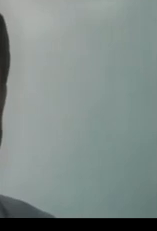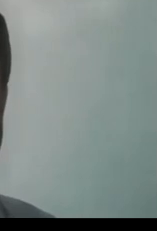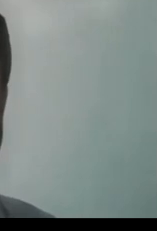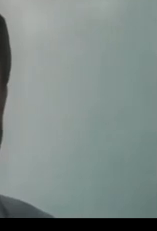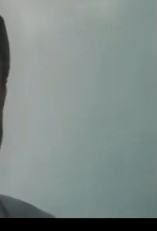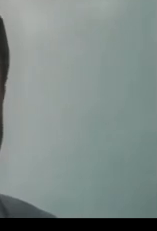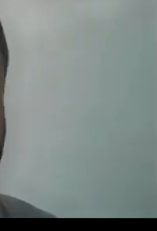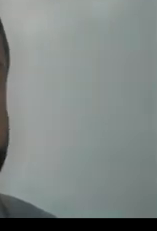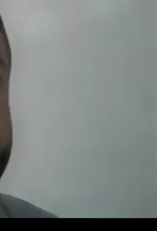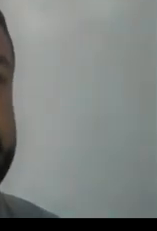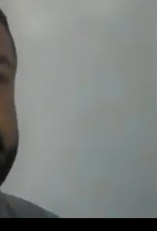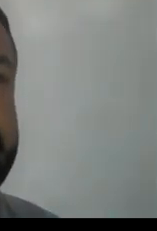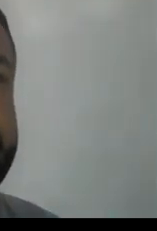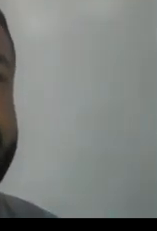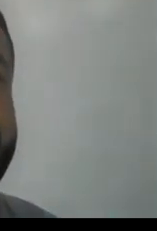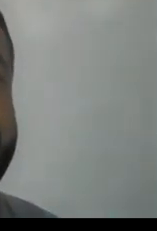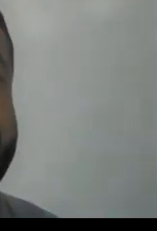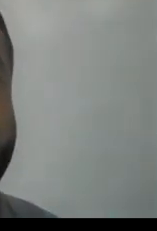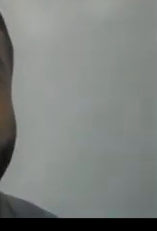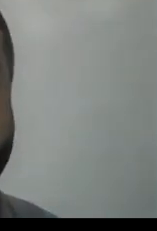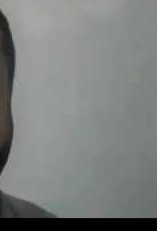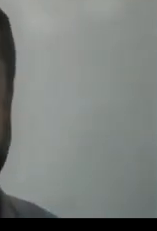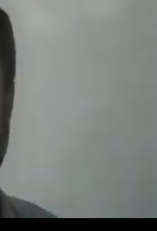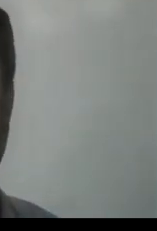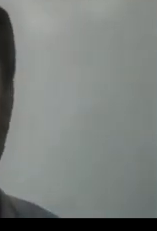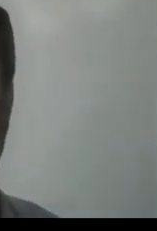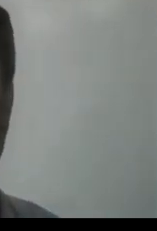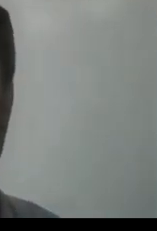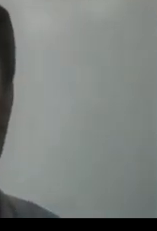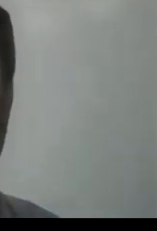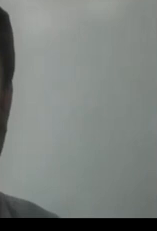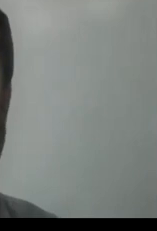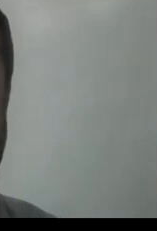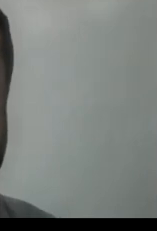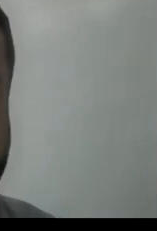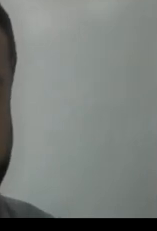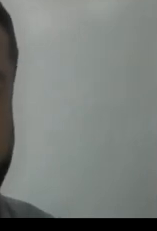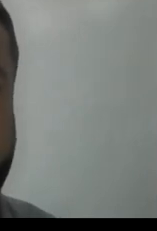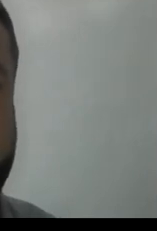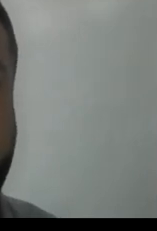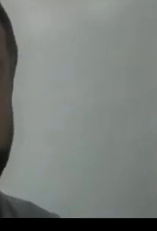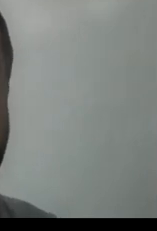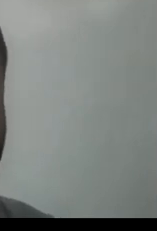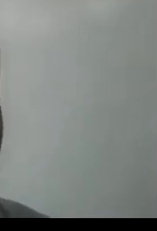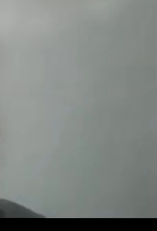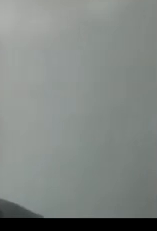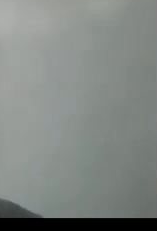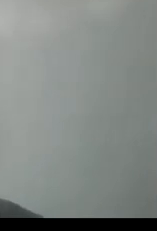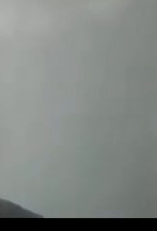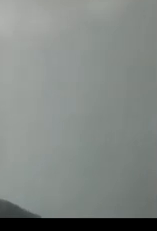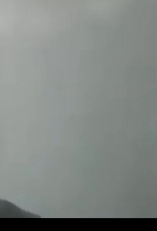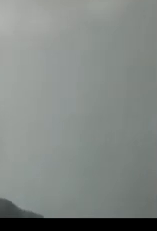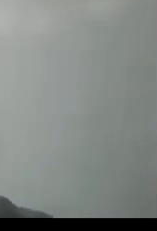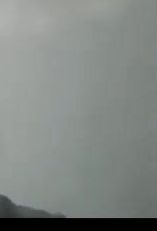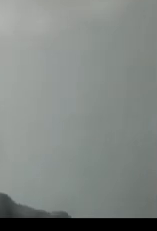Ai, meu Deus, o tempo está passando. Deixa eu tentar aqui, então. Vamos lá. Ah, tá. Agora o seu